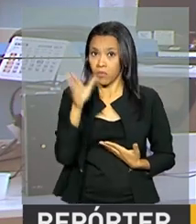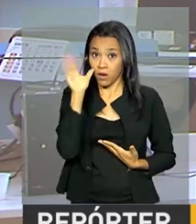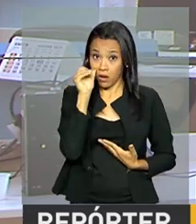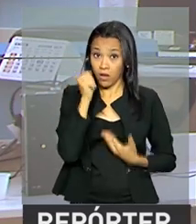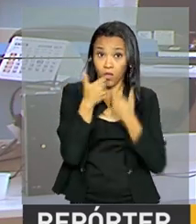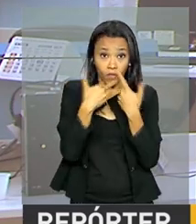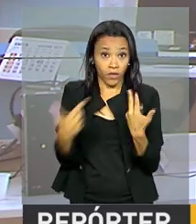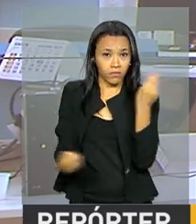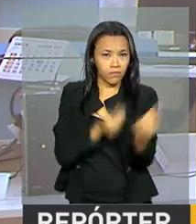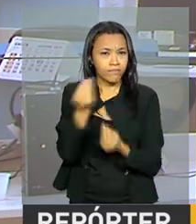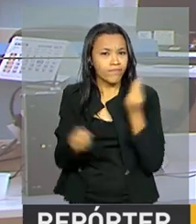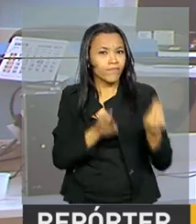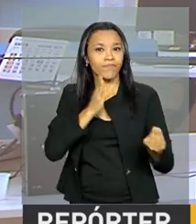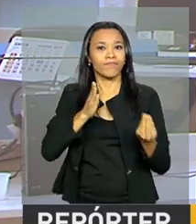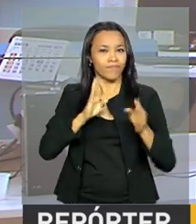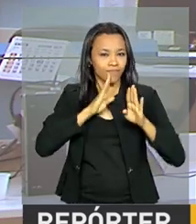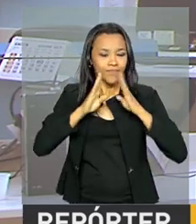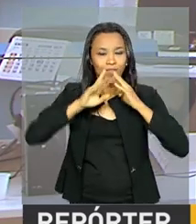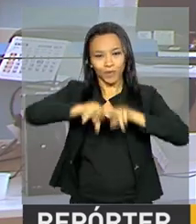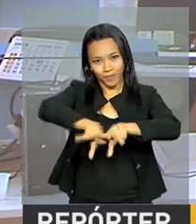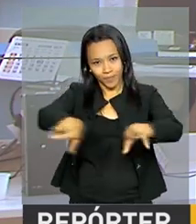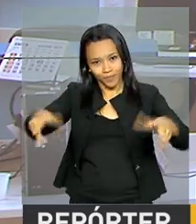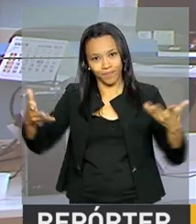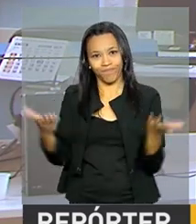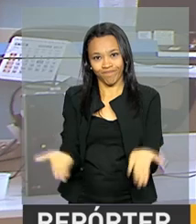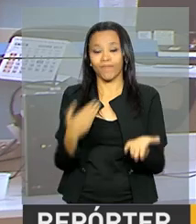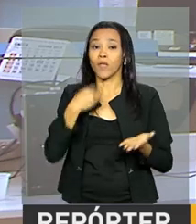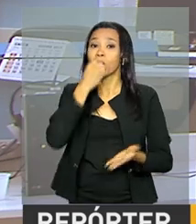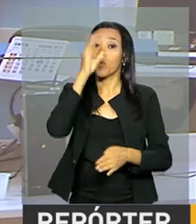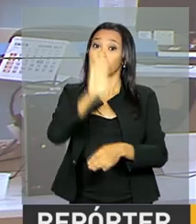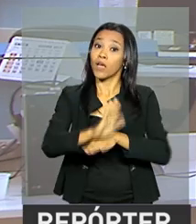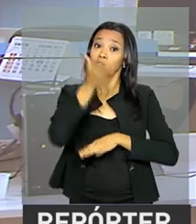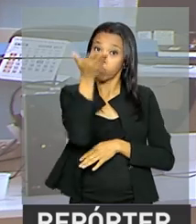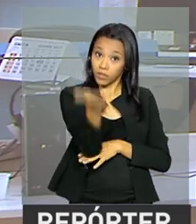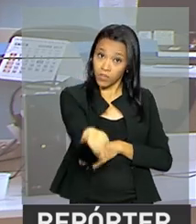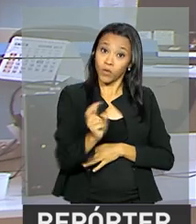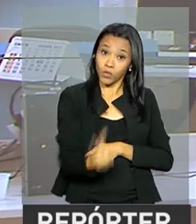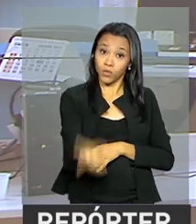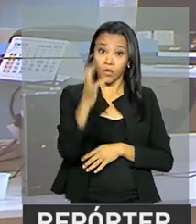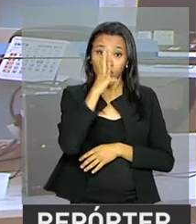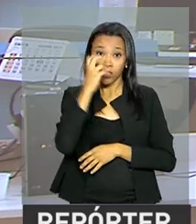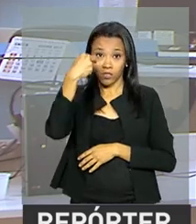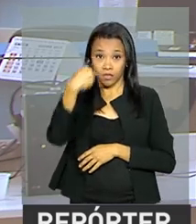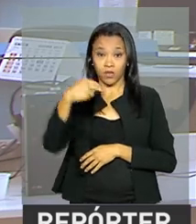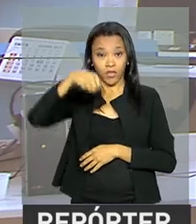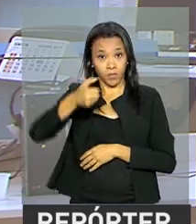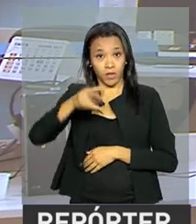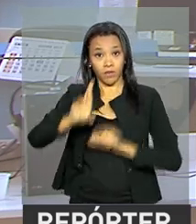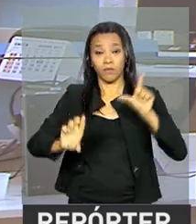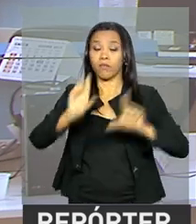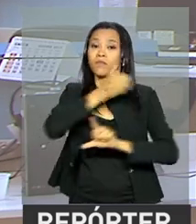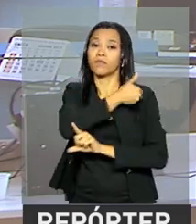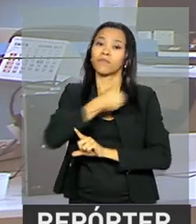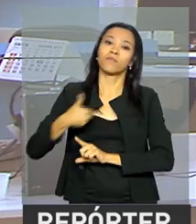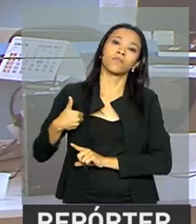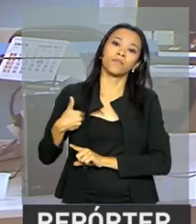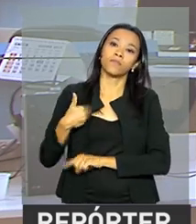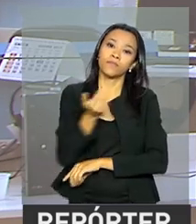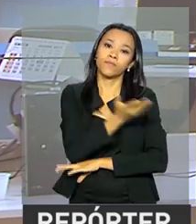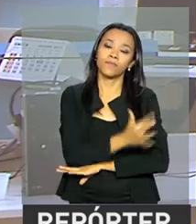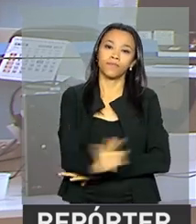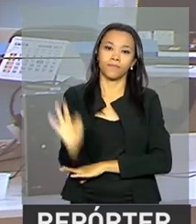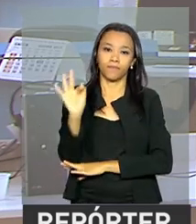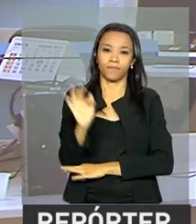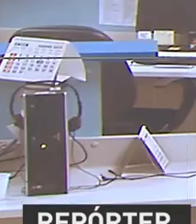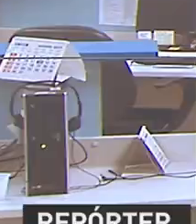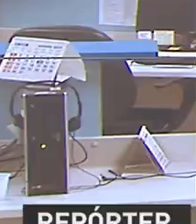acompanhar também as novidades em nossas redes sociais Uma boa tarde para você continue com a gente aqui na TV NBR a TV do Governo